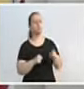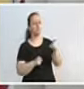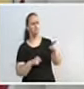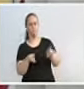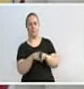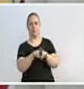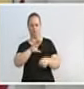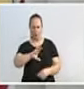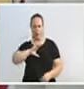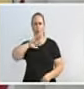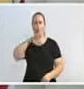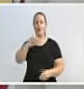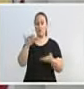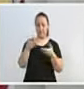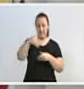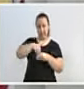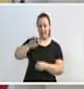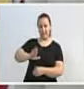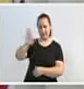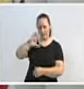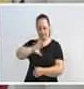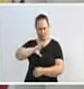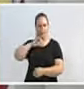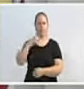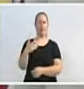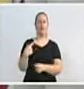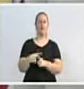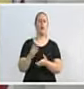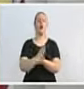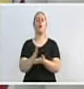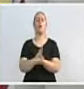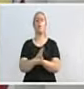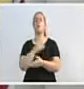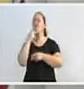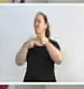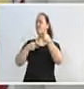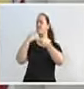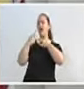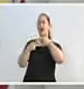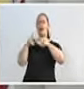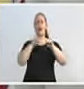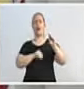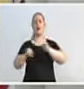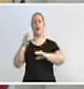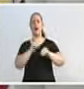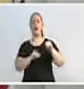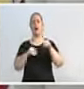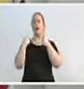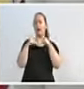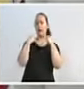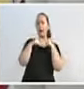para ser candidato tem que ter coragem, né? Tem um monte de borra-botas por aí que fala, mas não tem coragem de colocar o nome. Eu quero ver colocar o nome